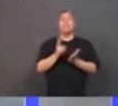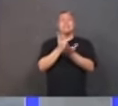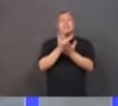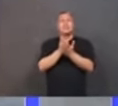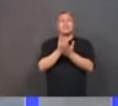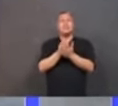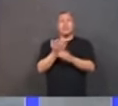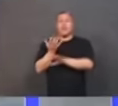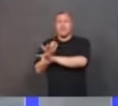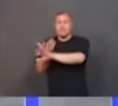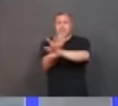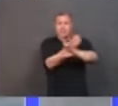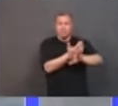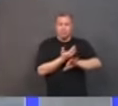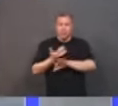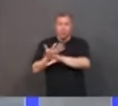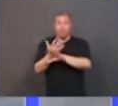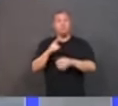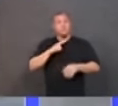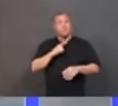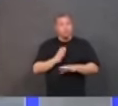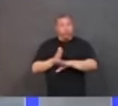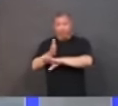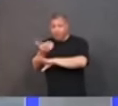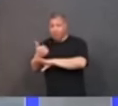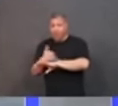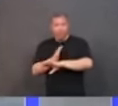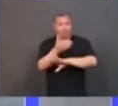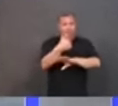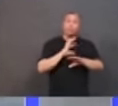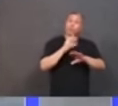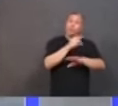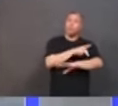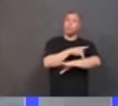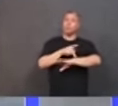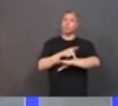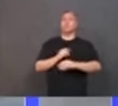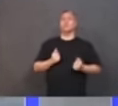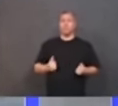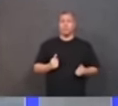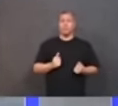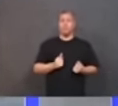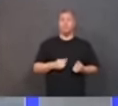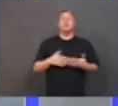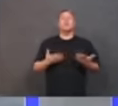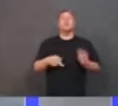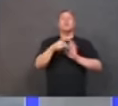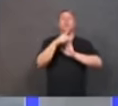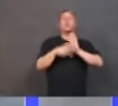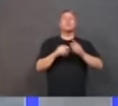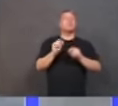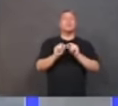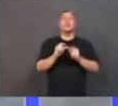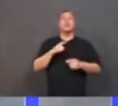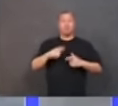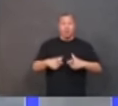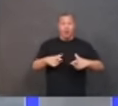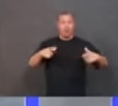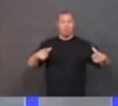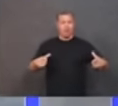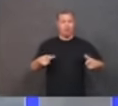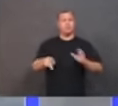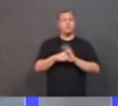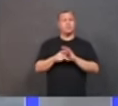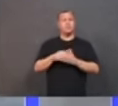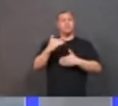interdisciplinar, transversal dentro dos nossos projetos pedagógicos, ao mesmo tempo aprimorar e ampliar cada vez mais a